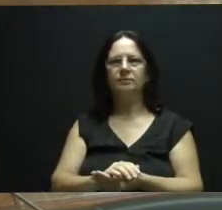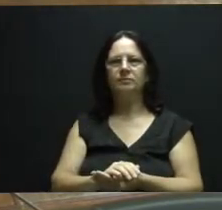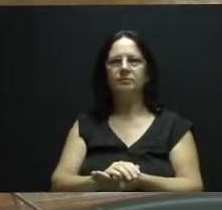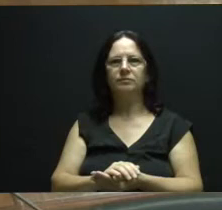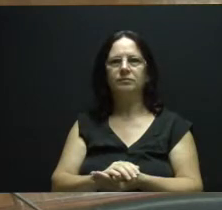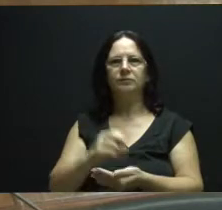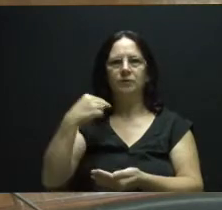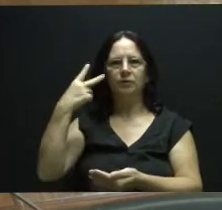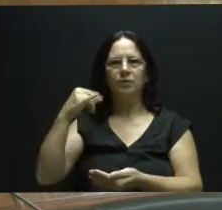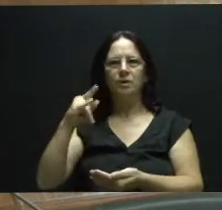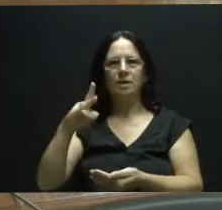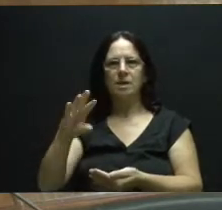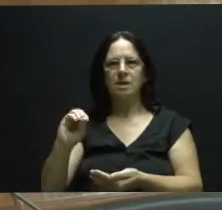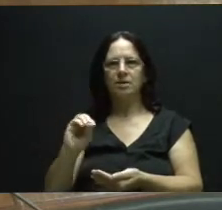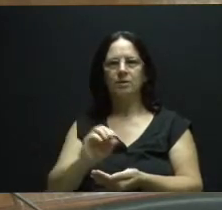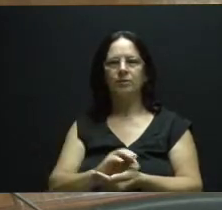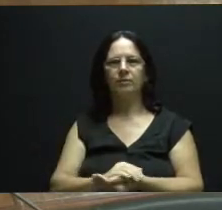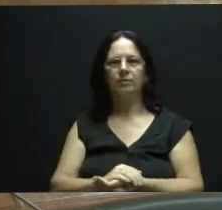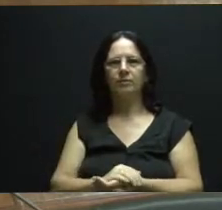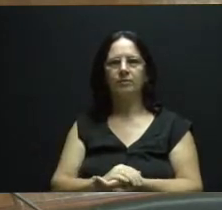vereador sérgio calçados